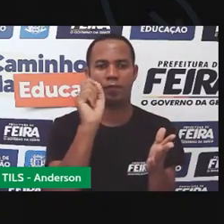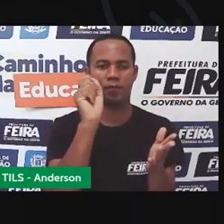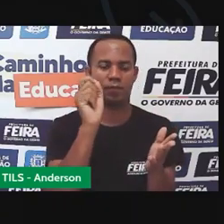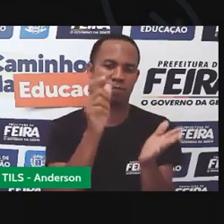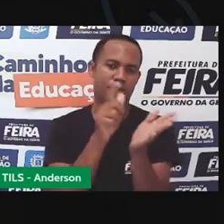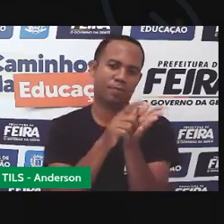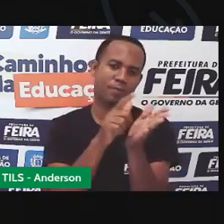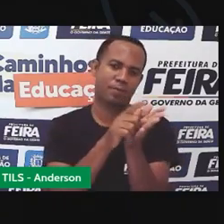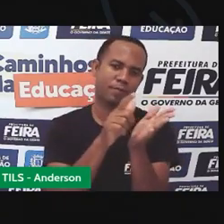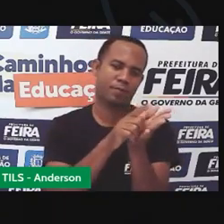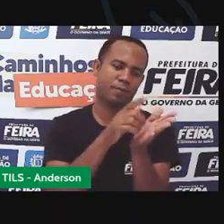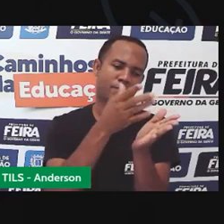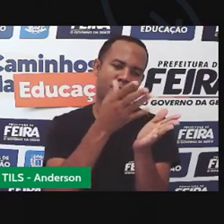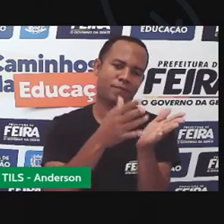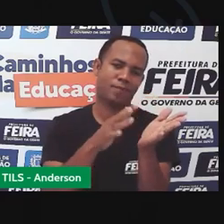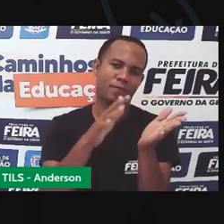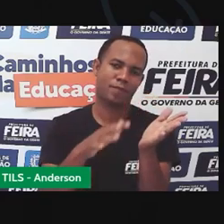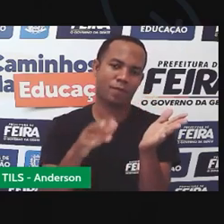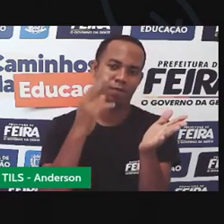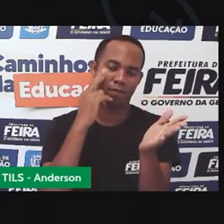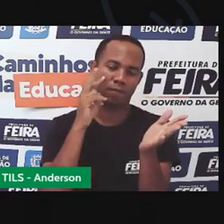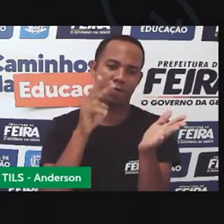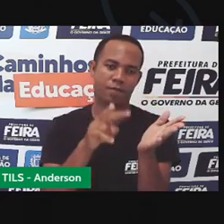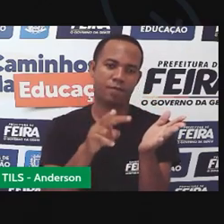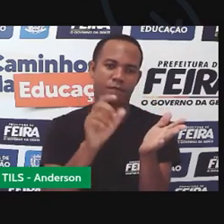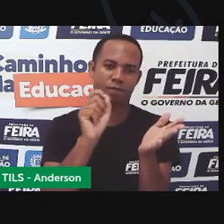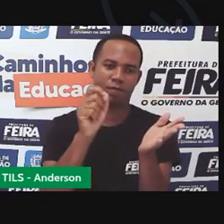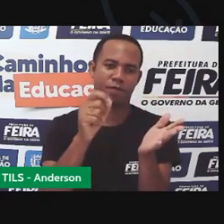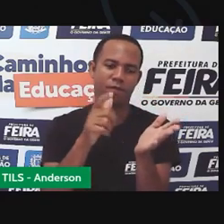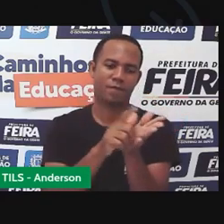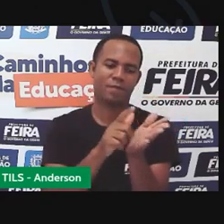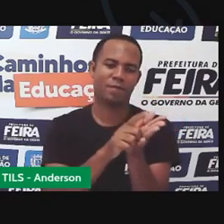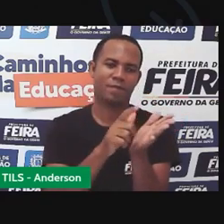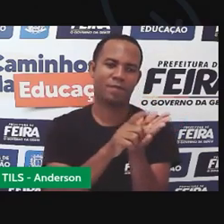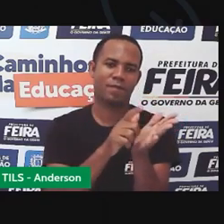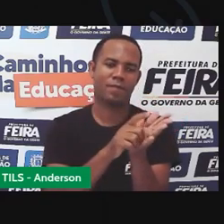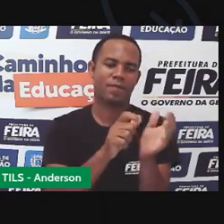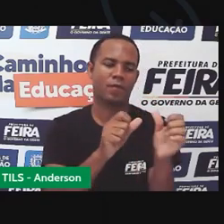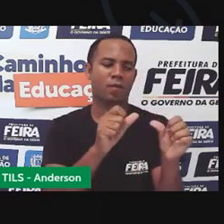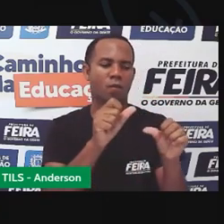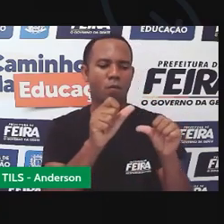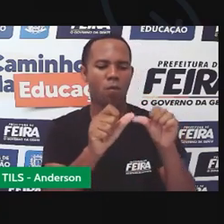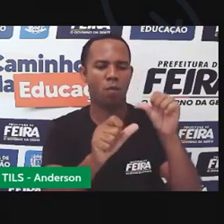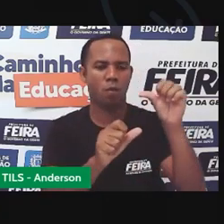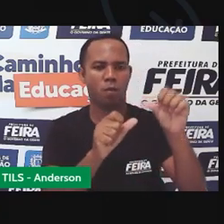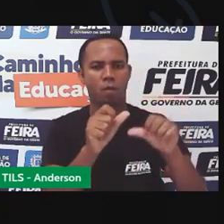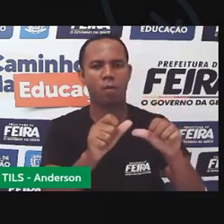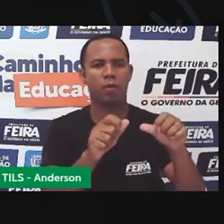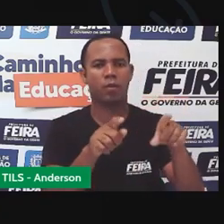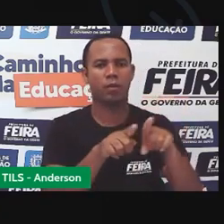papel. Vocês viram o que foi que aconteceu com o papel? O papel estava